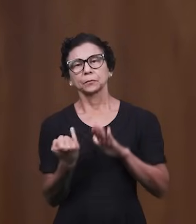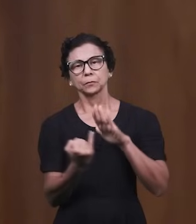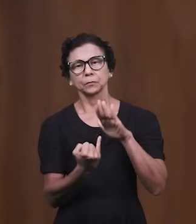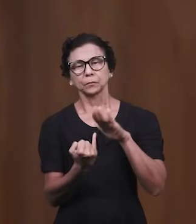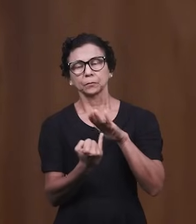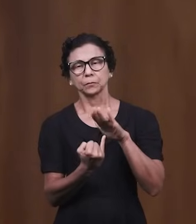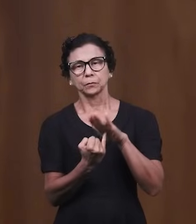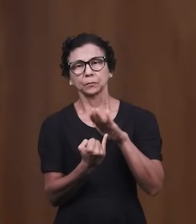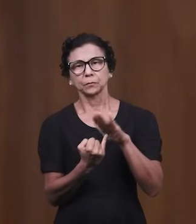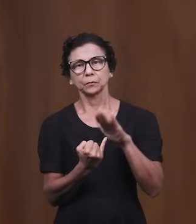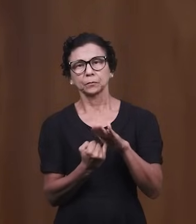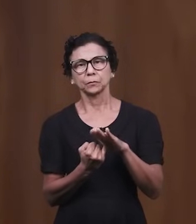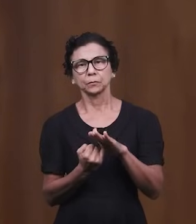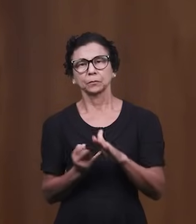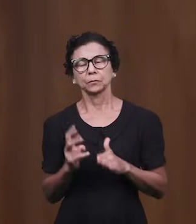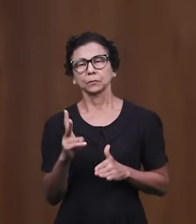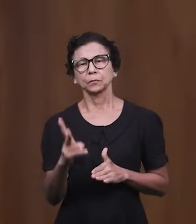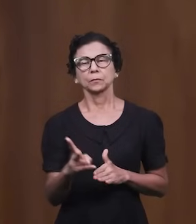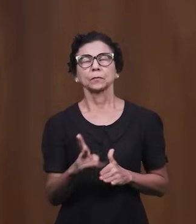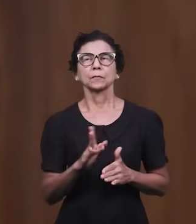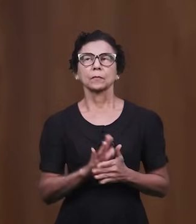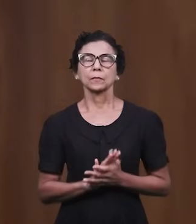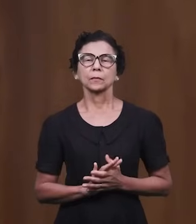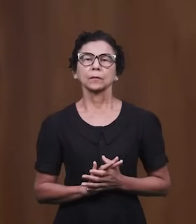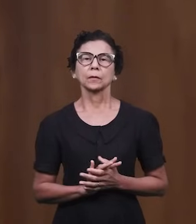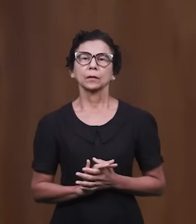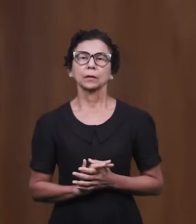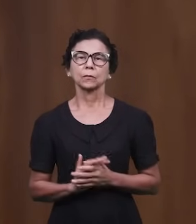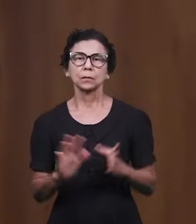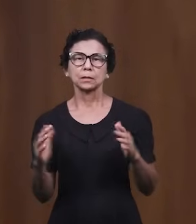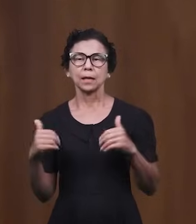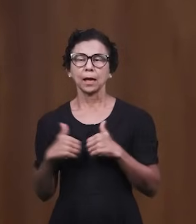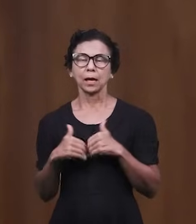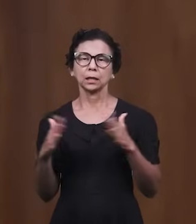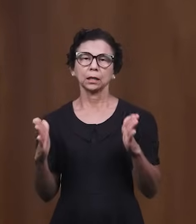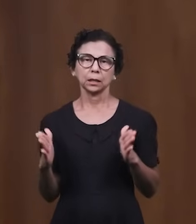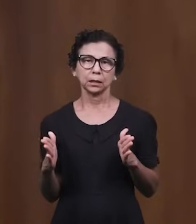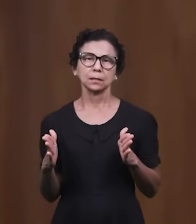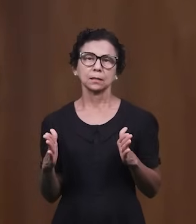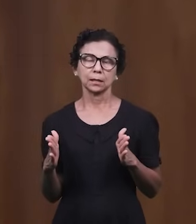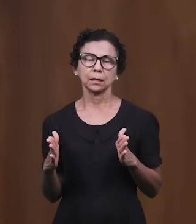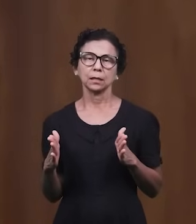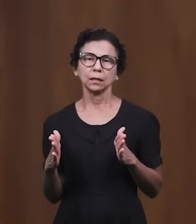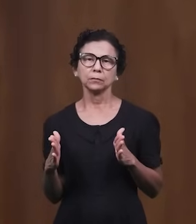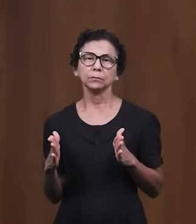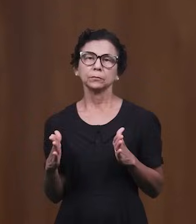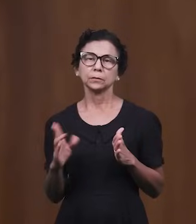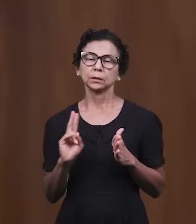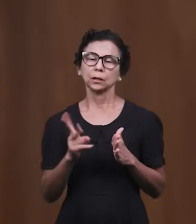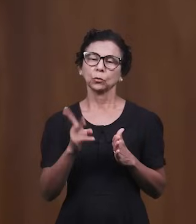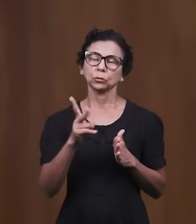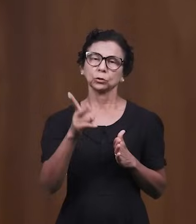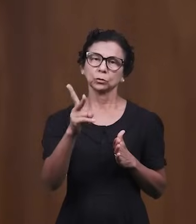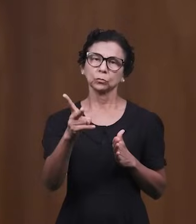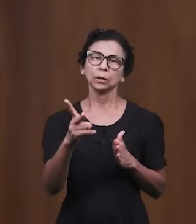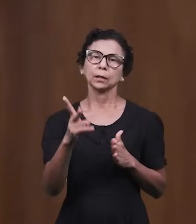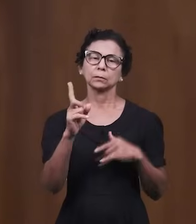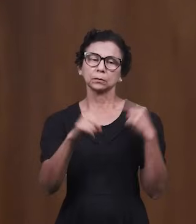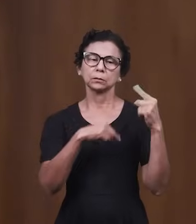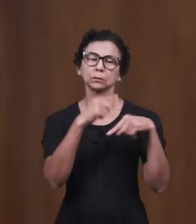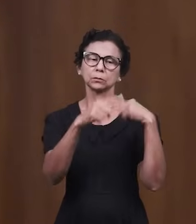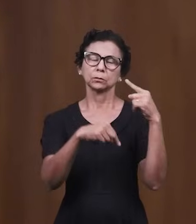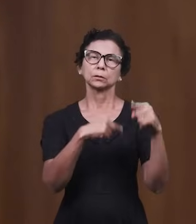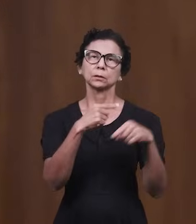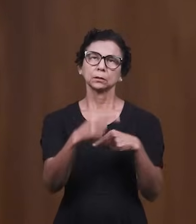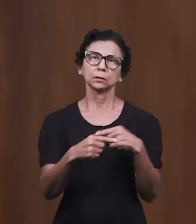basta você se estabelecer. Vocês têm que estabelecer, manter e dar essa continuidade pelas gerações futuras.